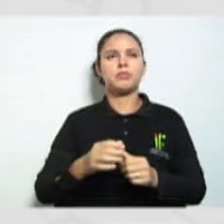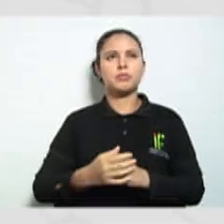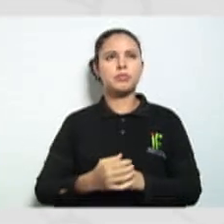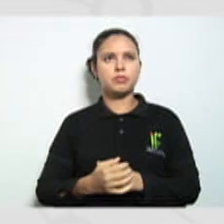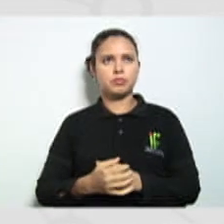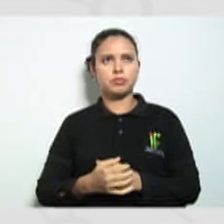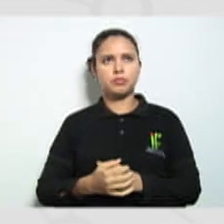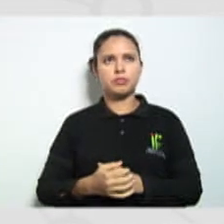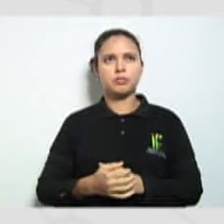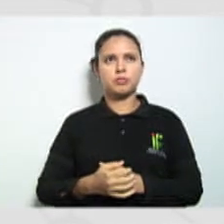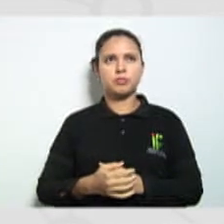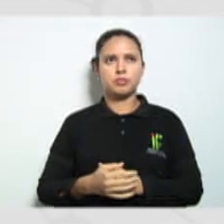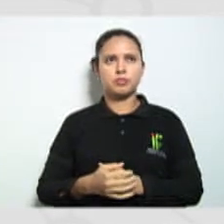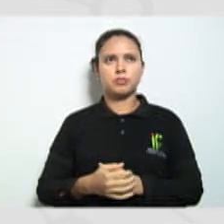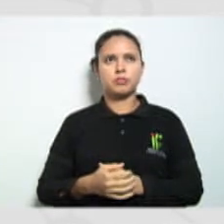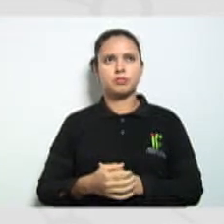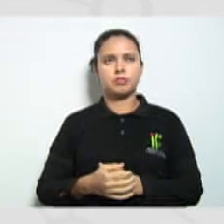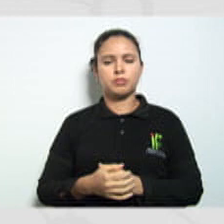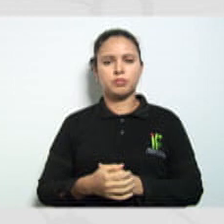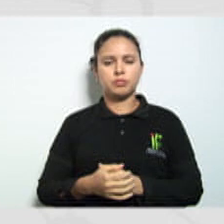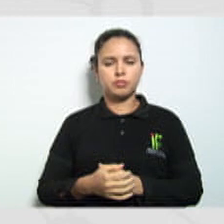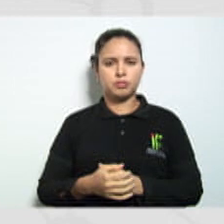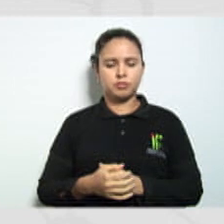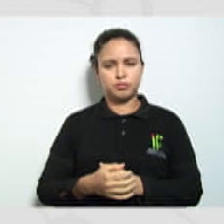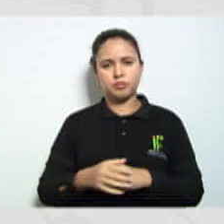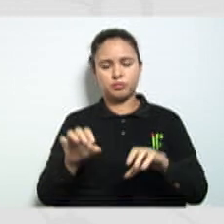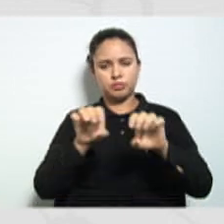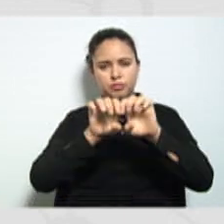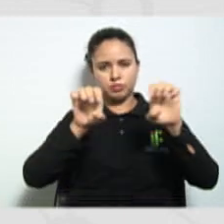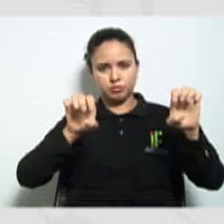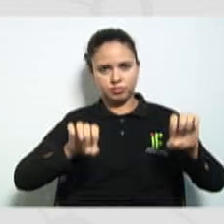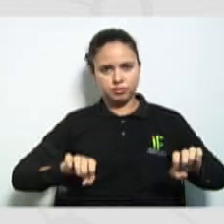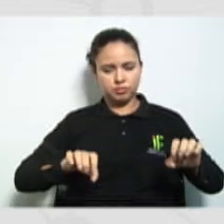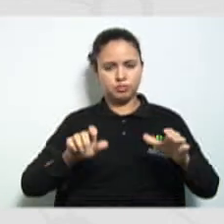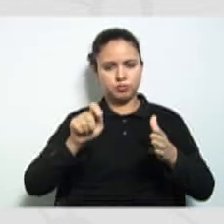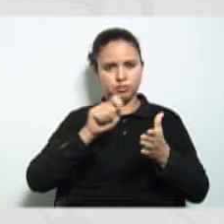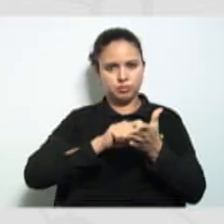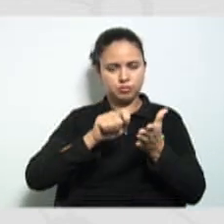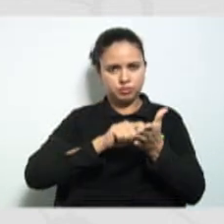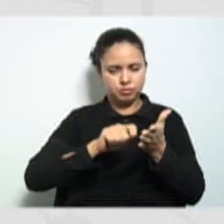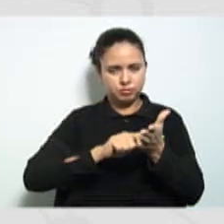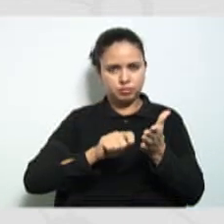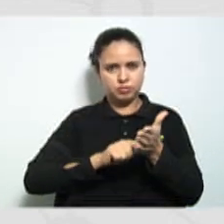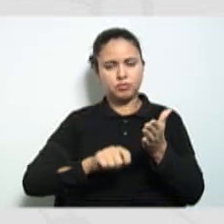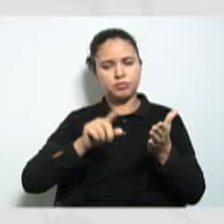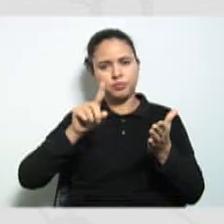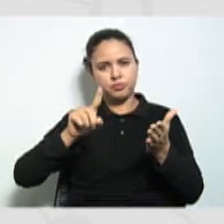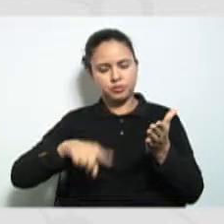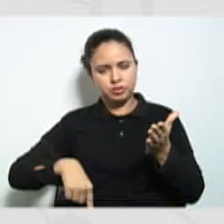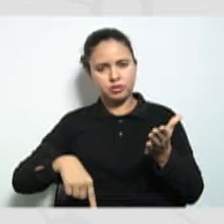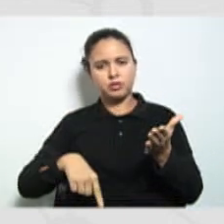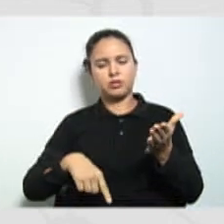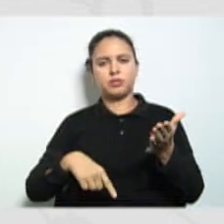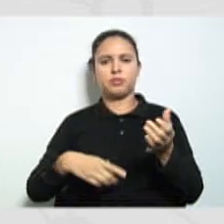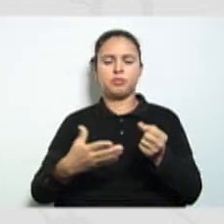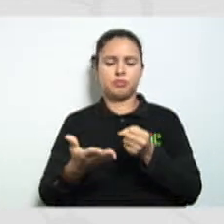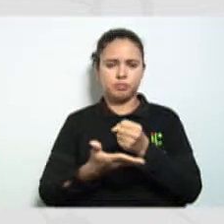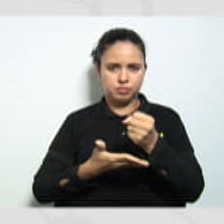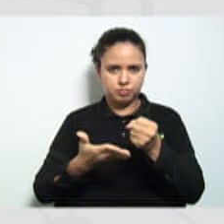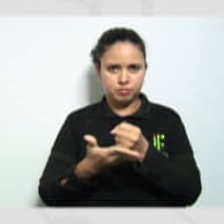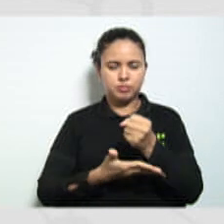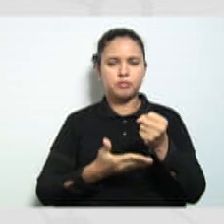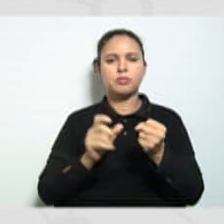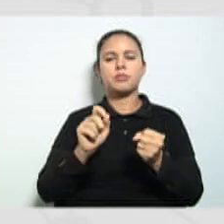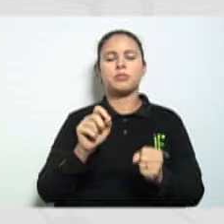Continuando aqui com o slide. A estrutura do lançamento tem por alicerce o secular método das partidas